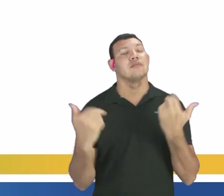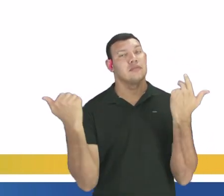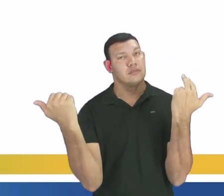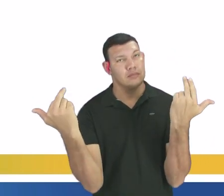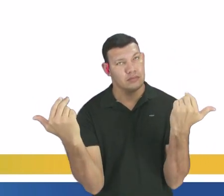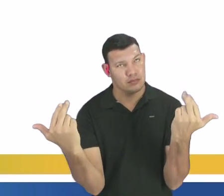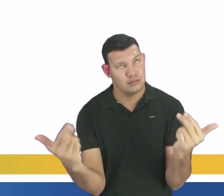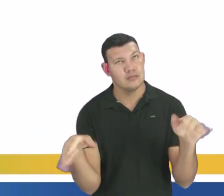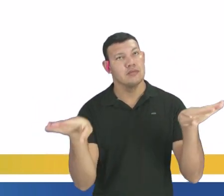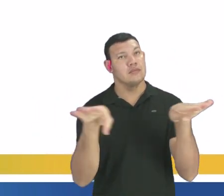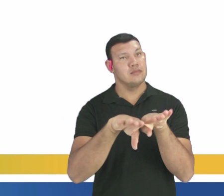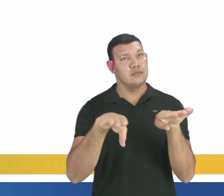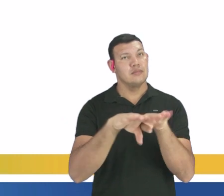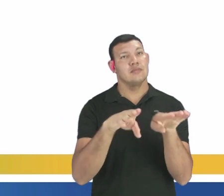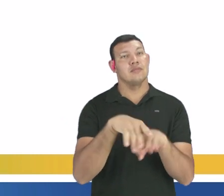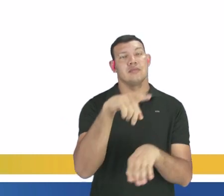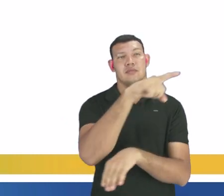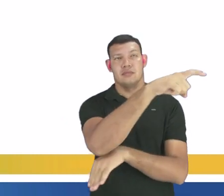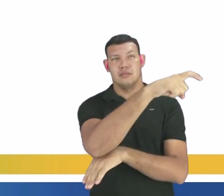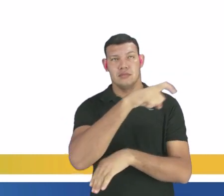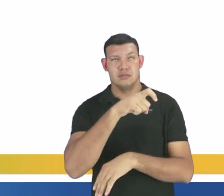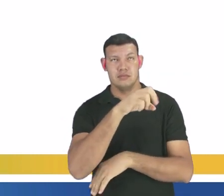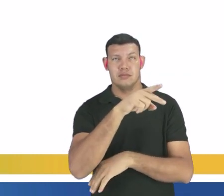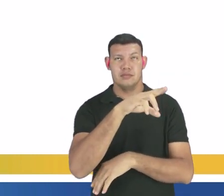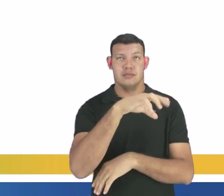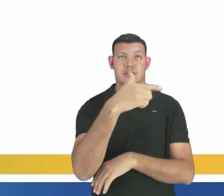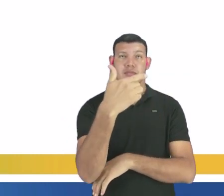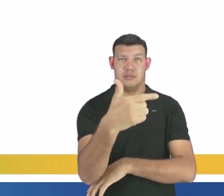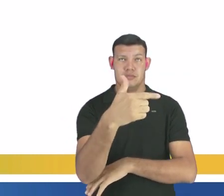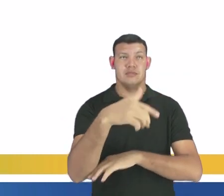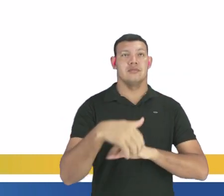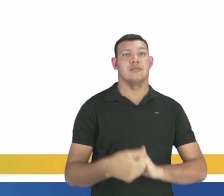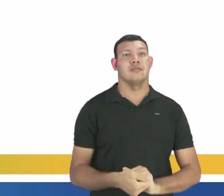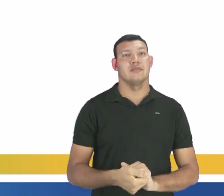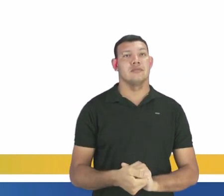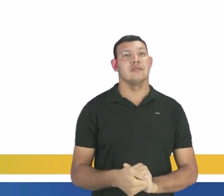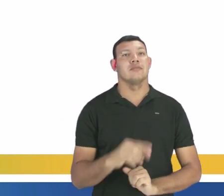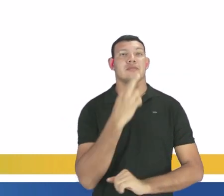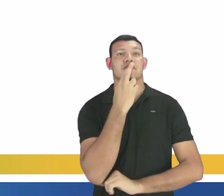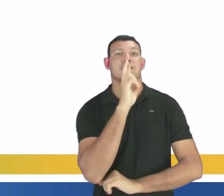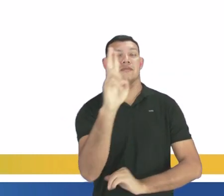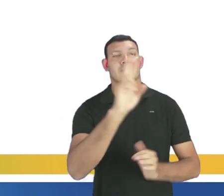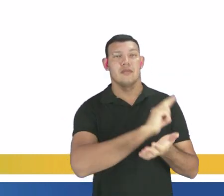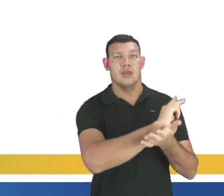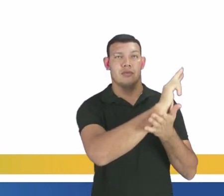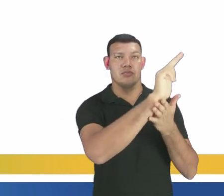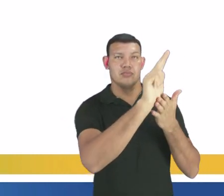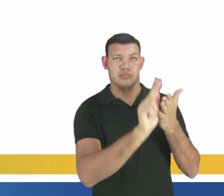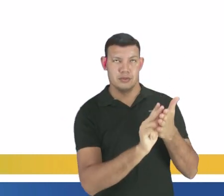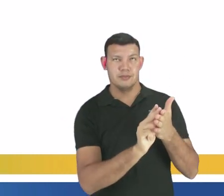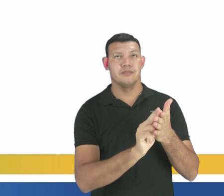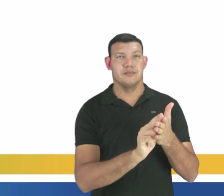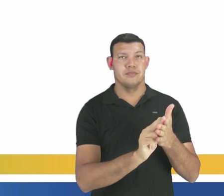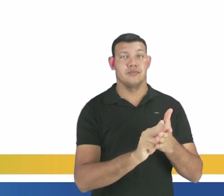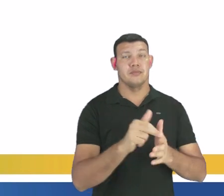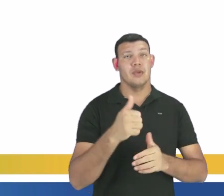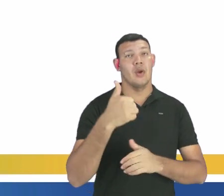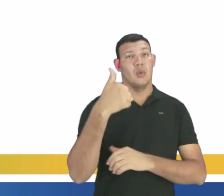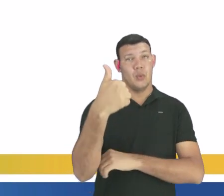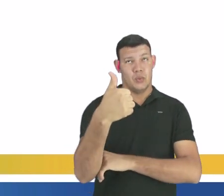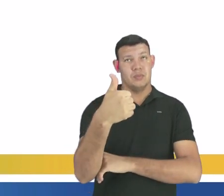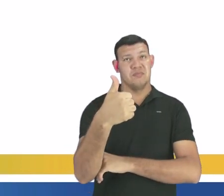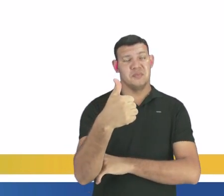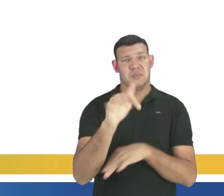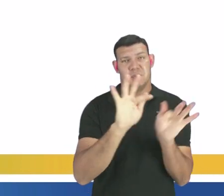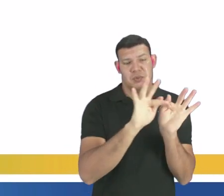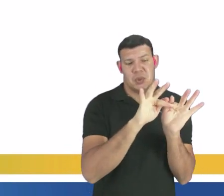acontece quando o meu x for igual a 2. Ela é a raiz com multiplicidade 1, ou raiz